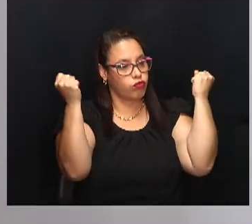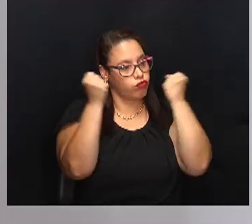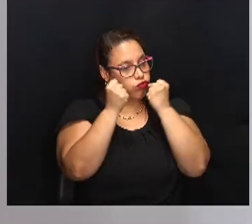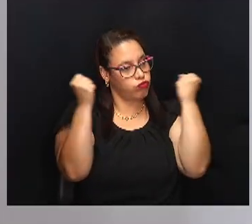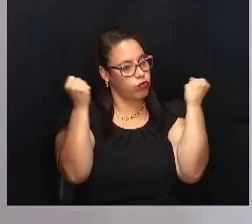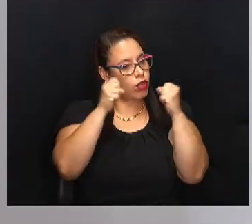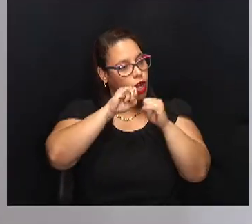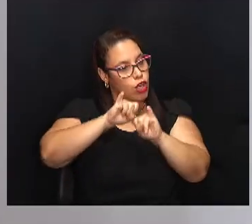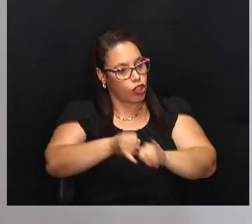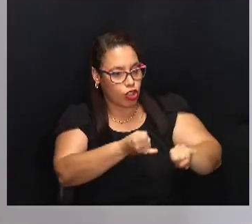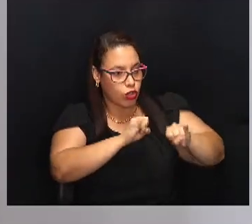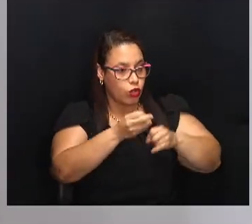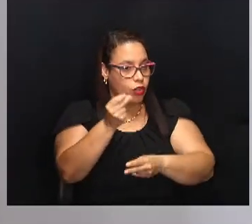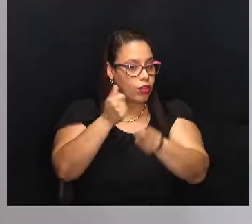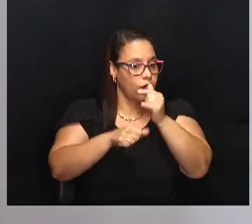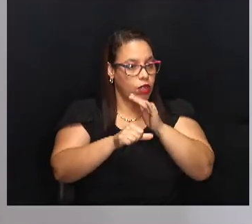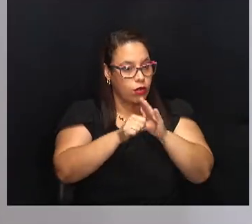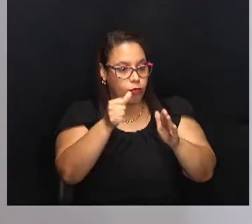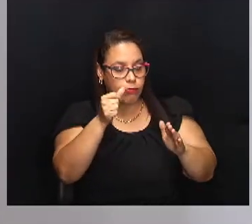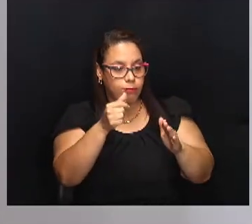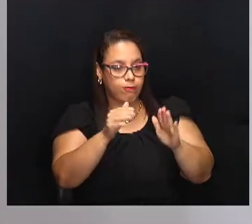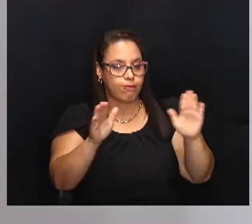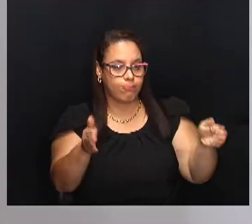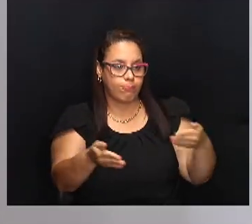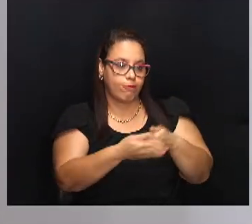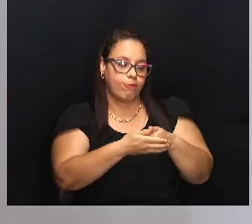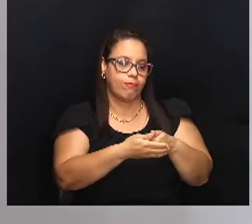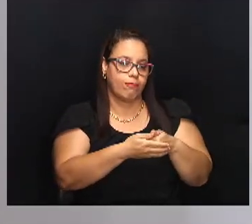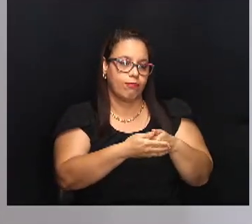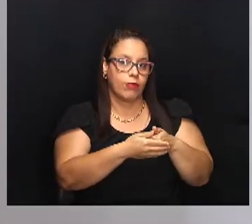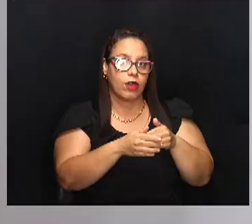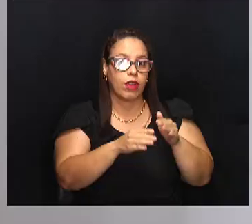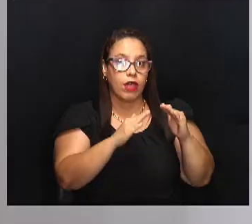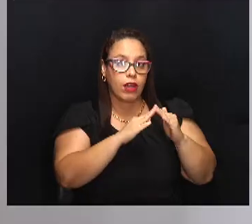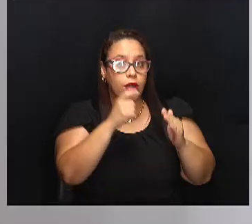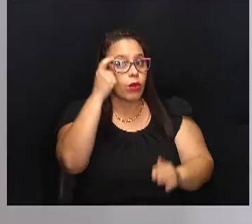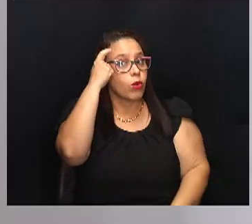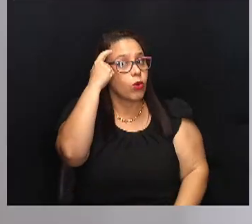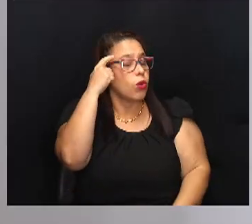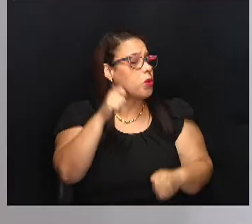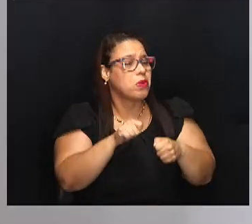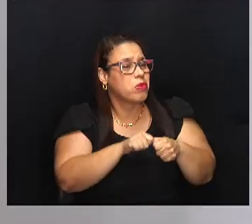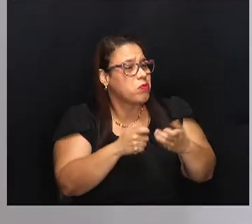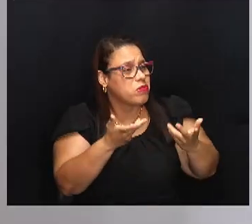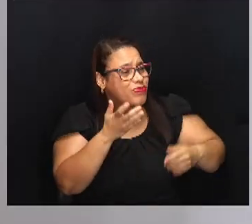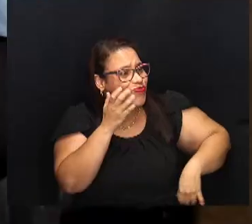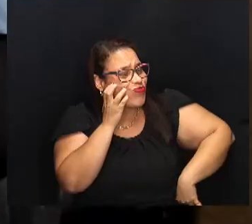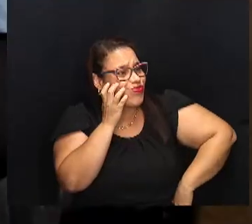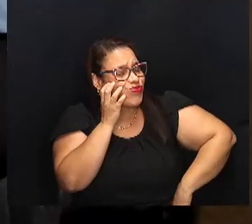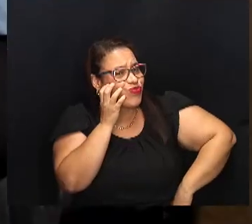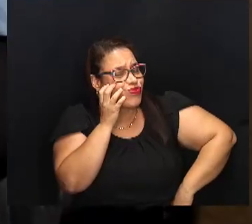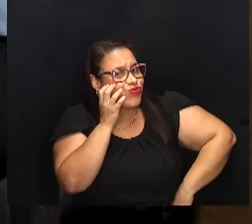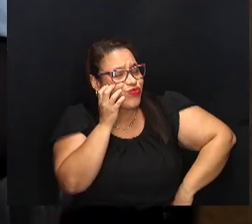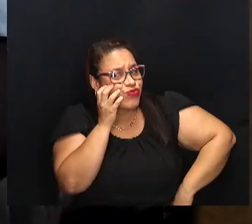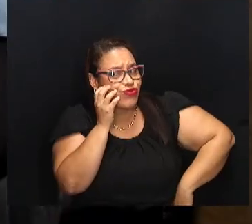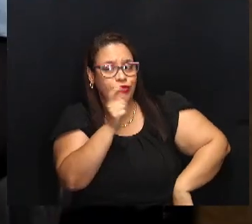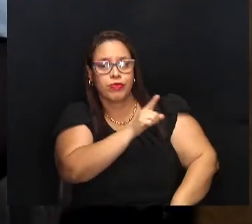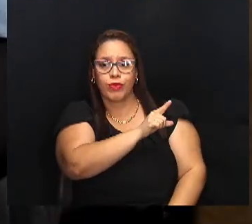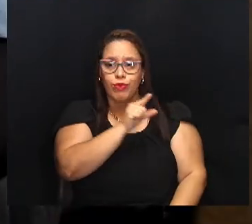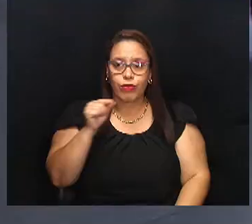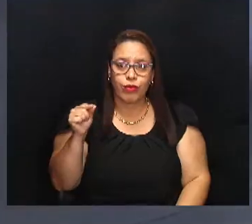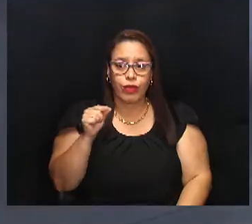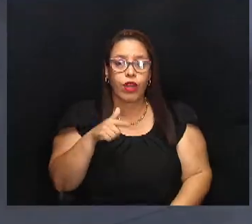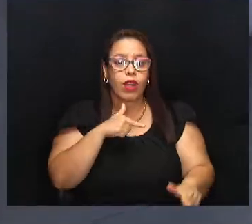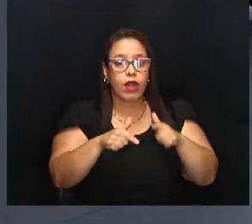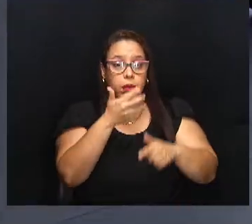na época e a primeira ordem era fechar, né? E ali em casa ele pensou o que fazer para sairmos para fora e trabalhar